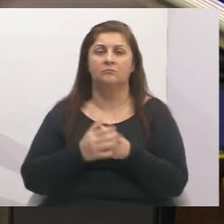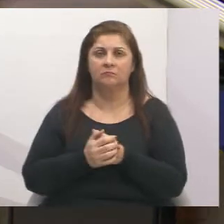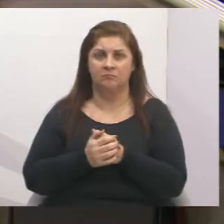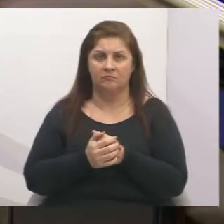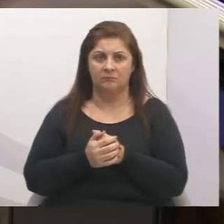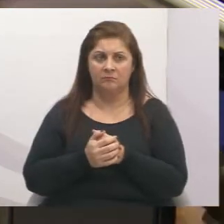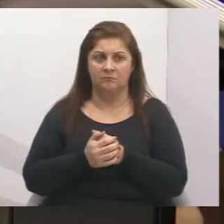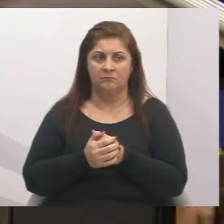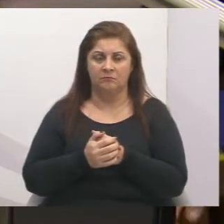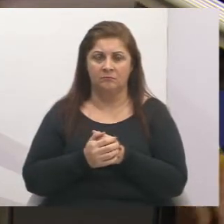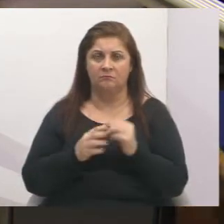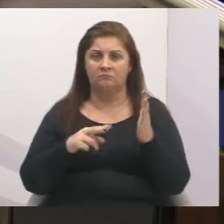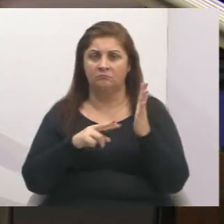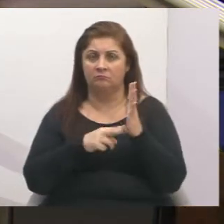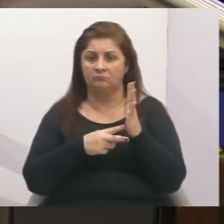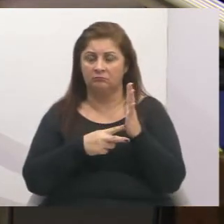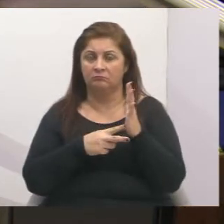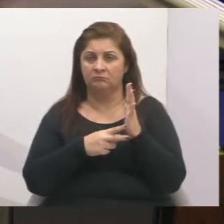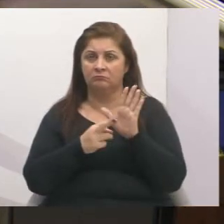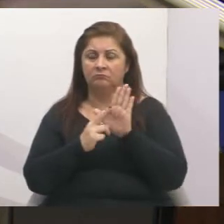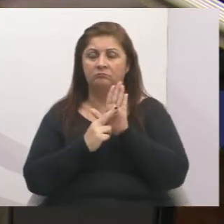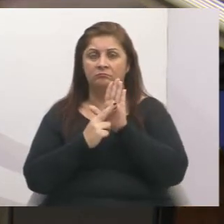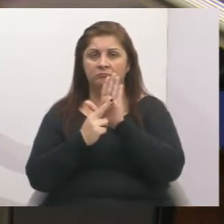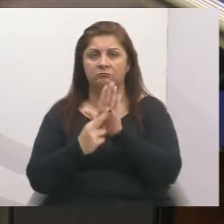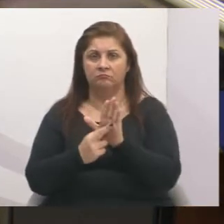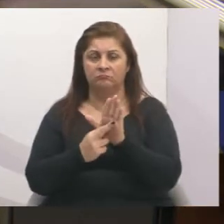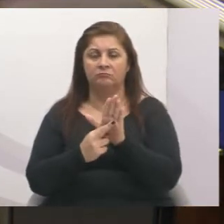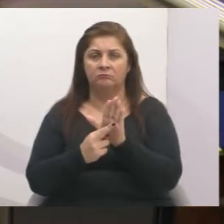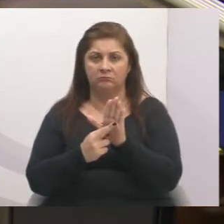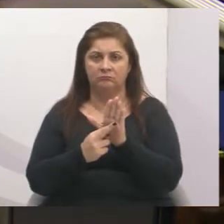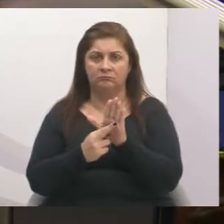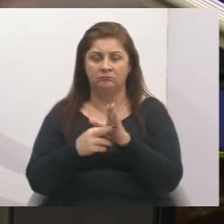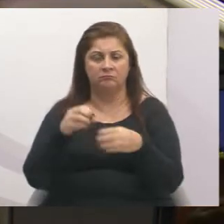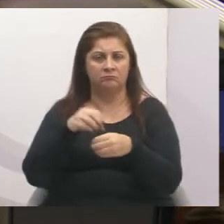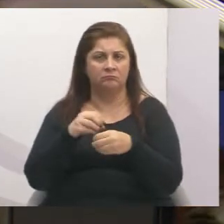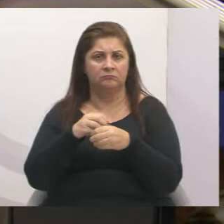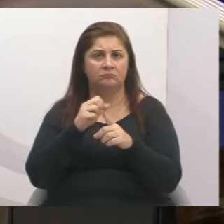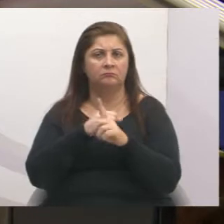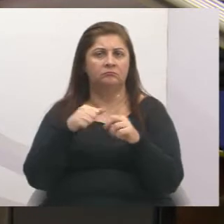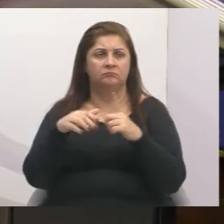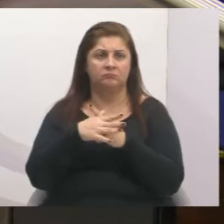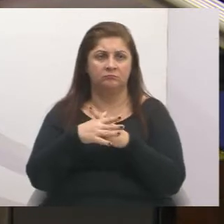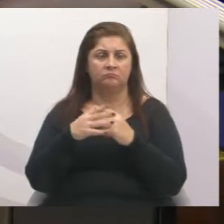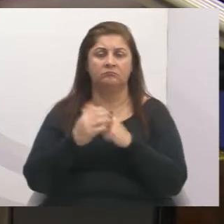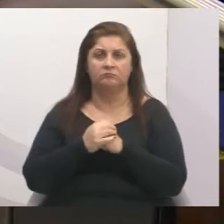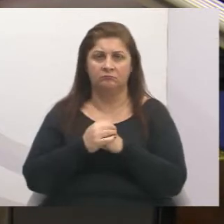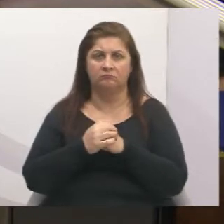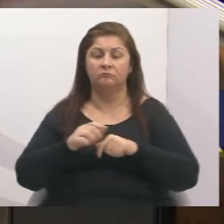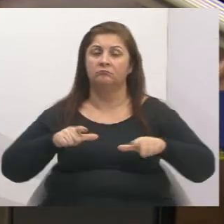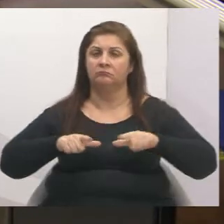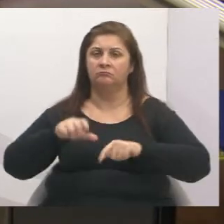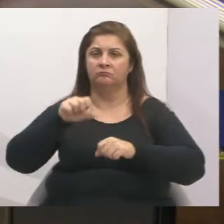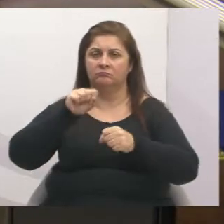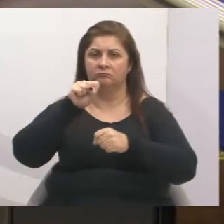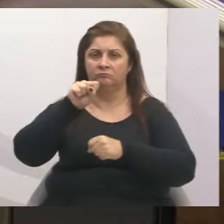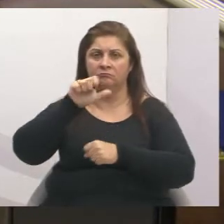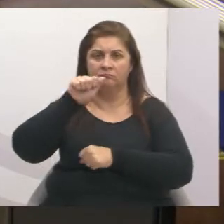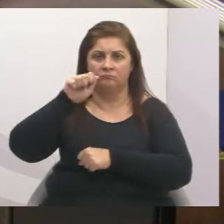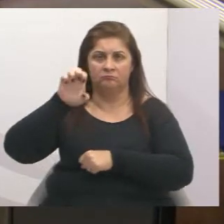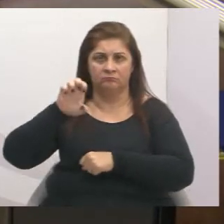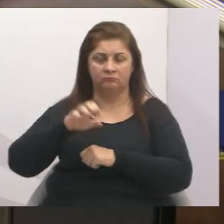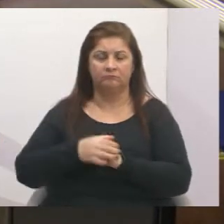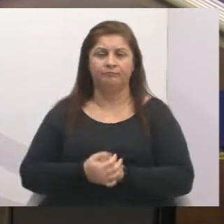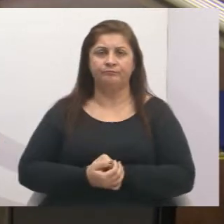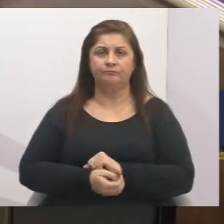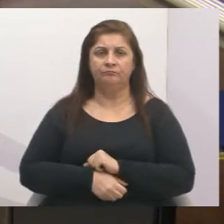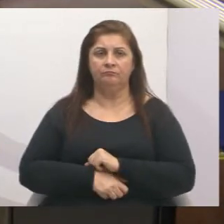representa um segmento importantíssimo da sociedade civil de Jacareí, que são os trabalhadores do SAI.